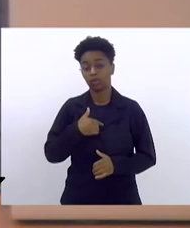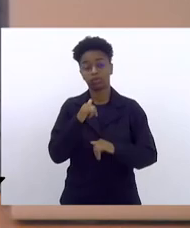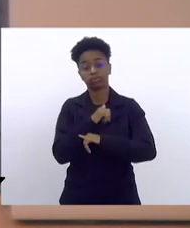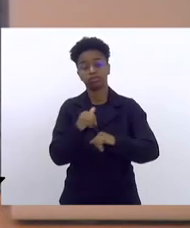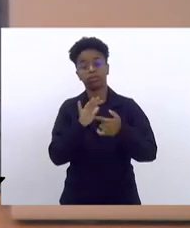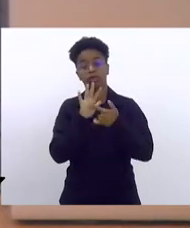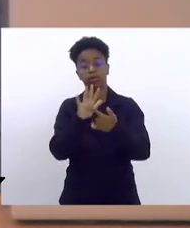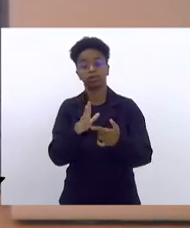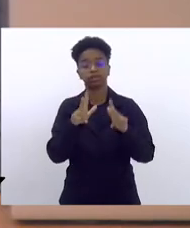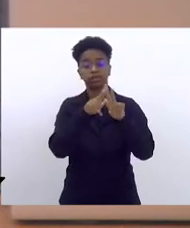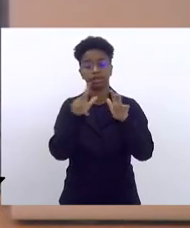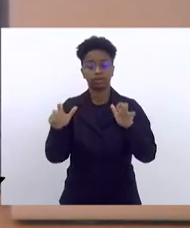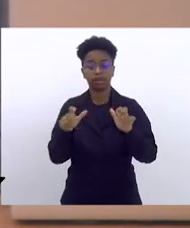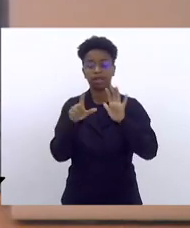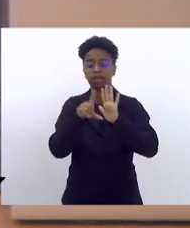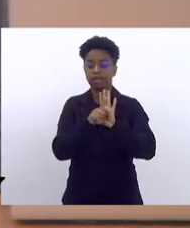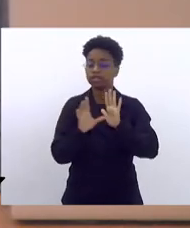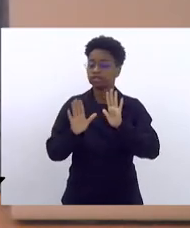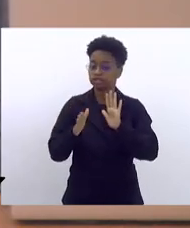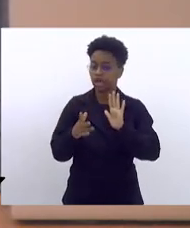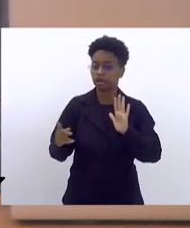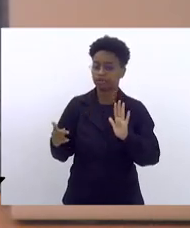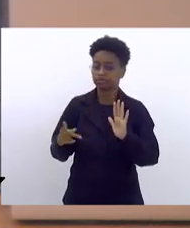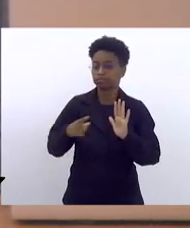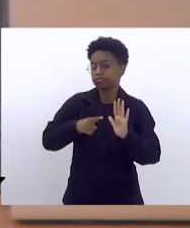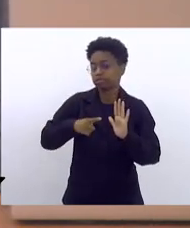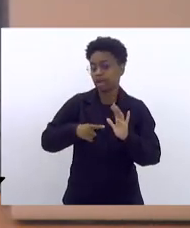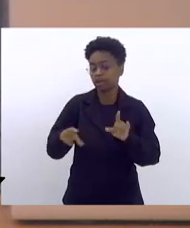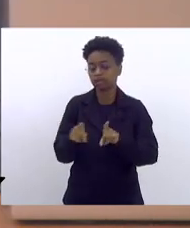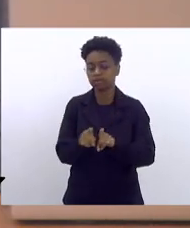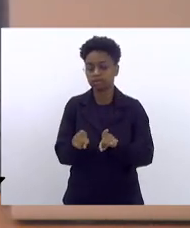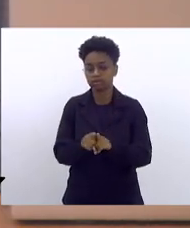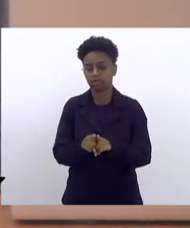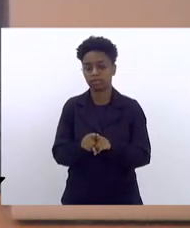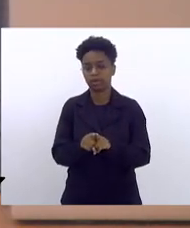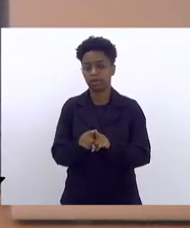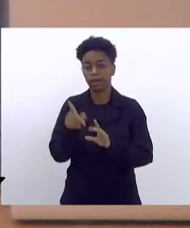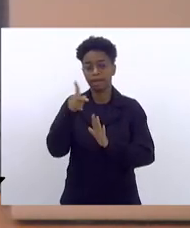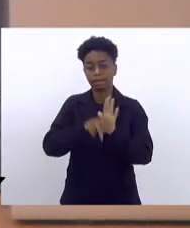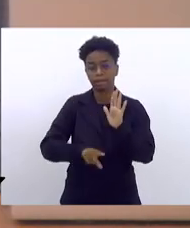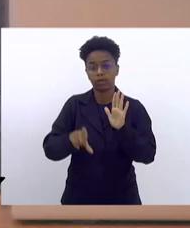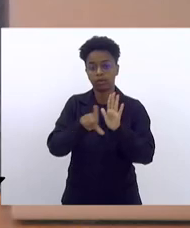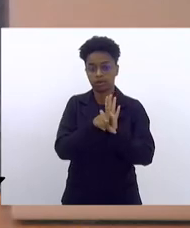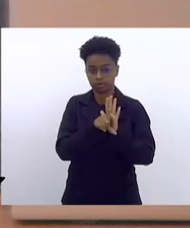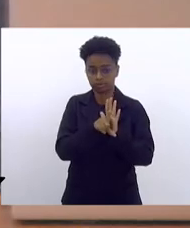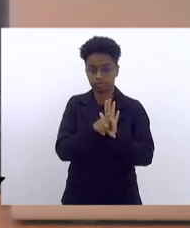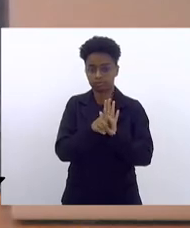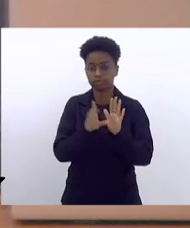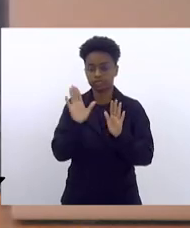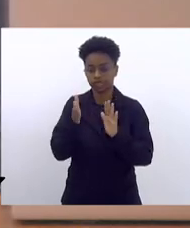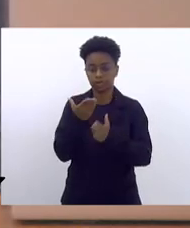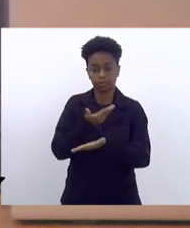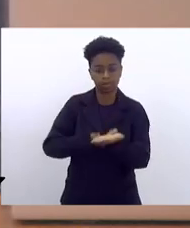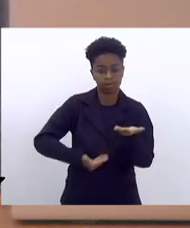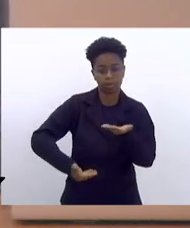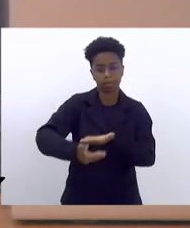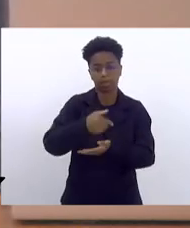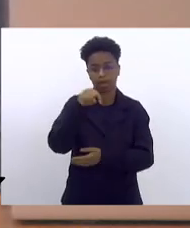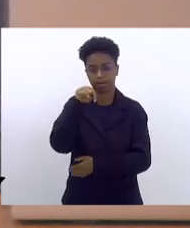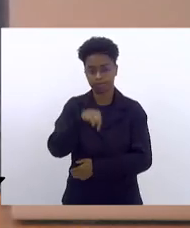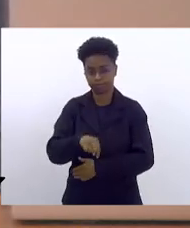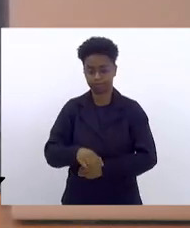legislações já existentes e de projetos de leis que já tramitam nessa casa